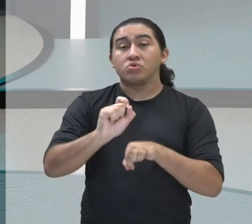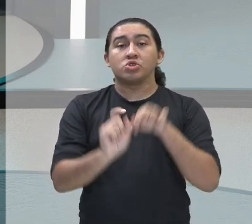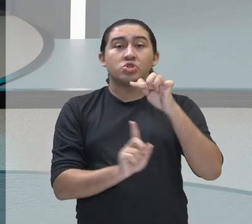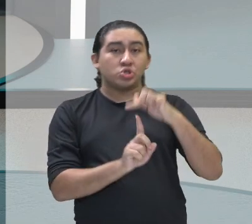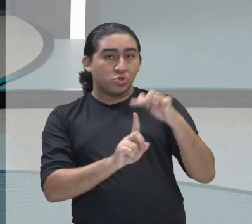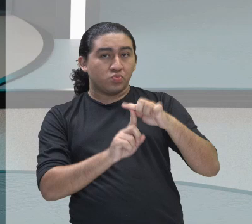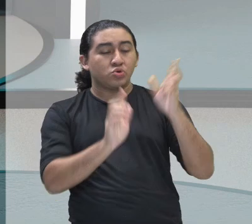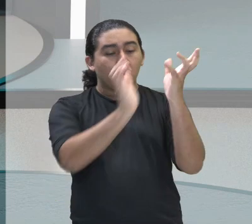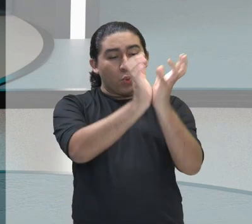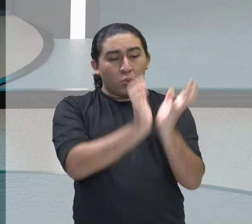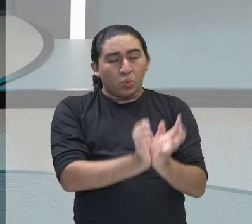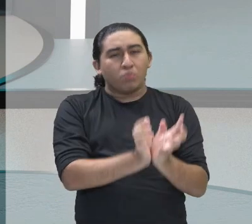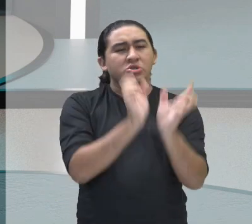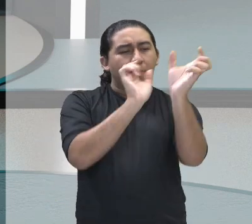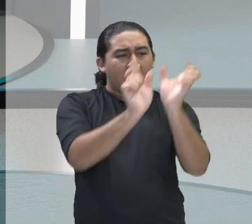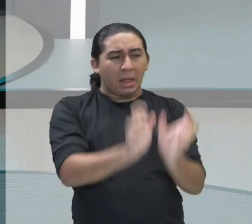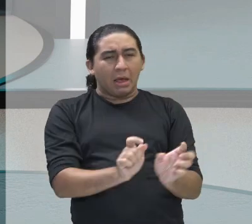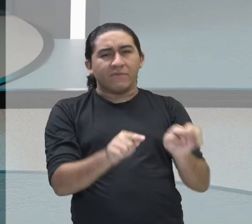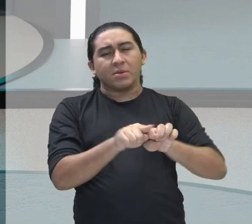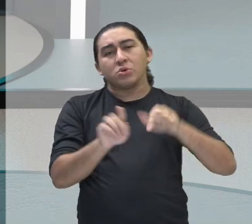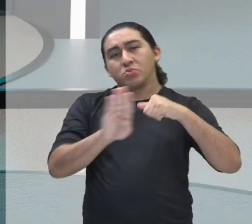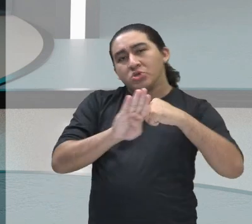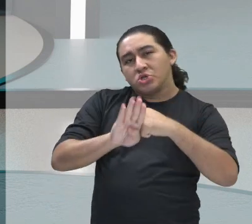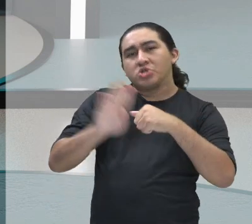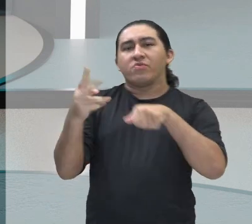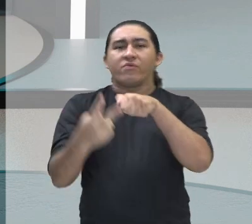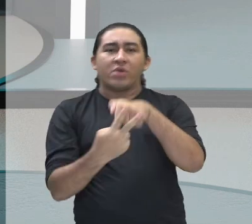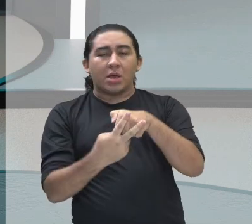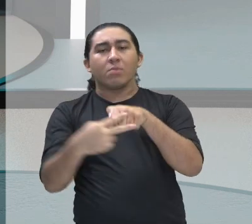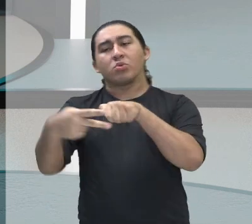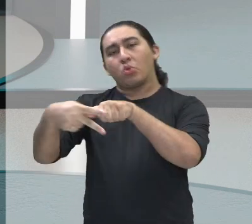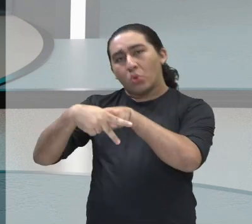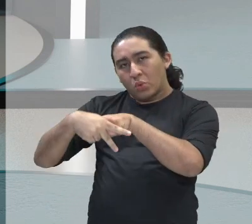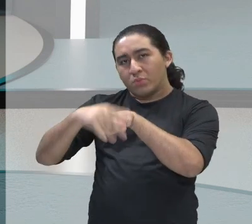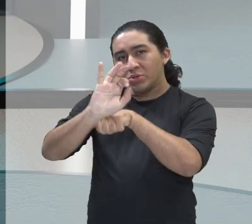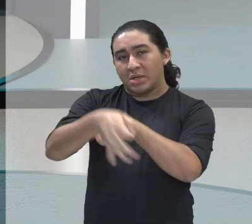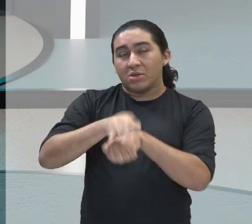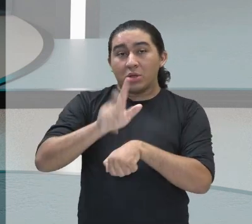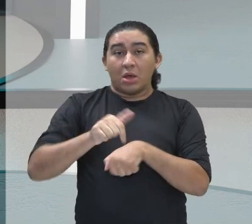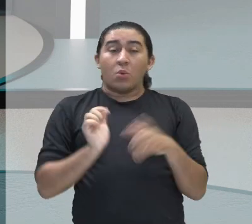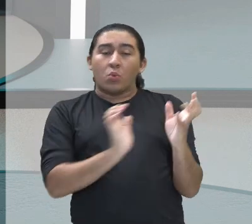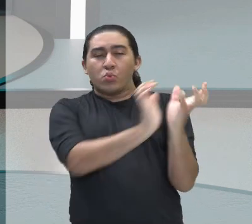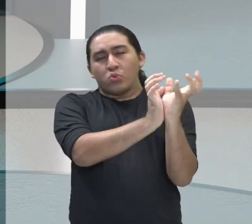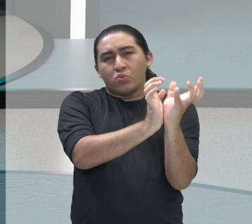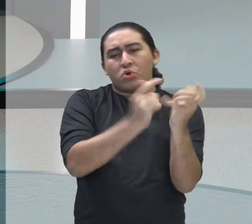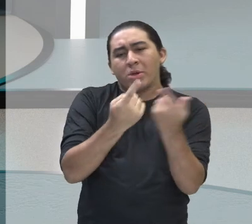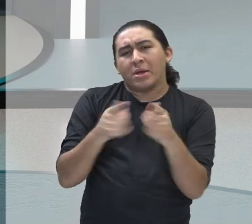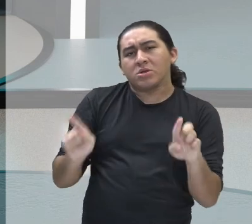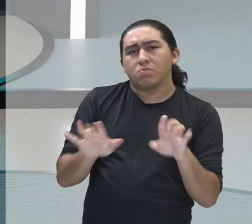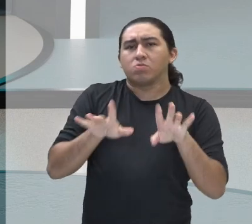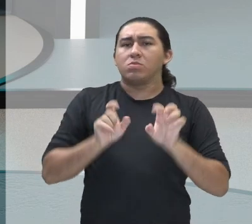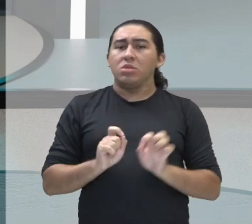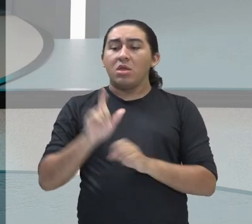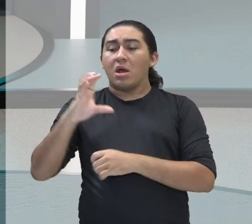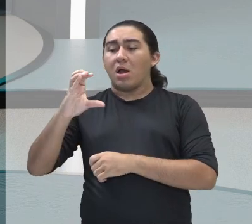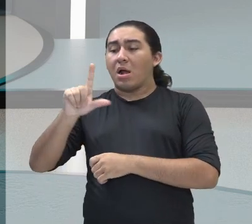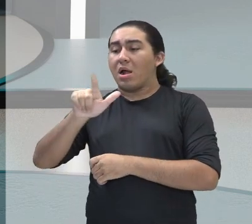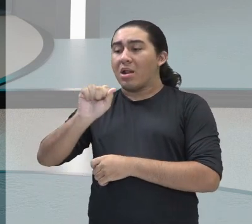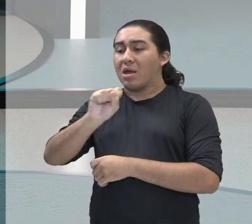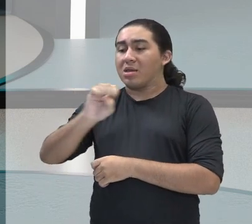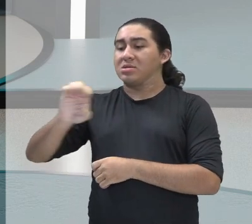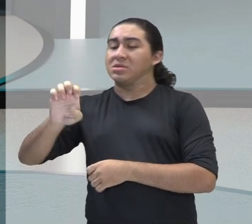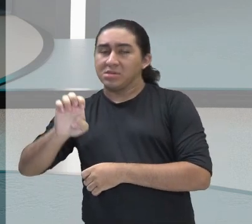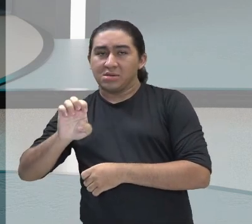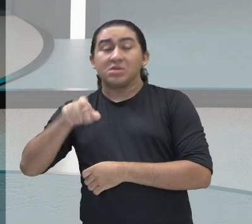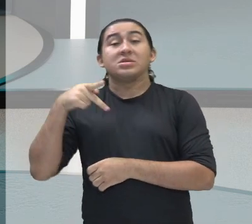como os pronomes, assim como os substantivos, verbos, tá? O que é uma classe gramatical? É uma classificação que nós temos, né, que toda língua